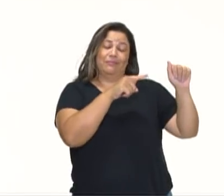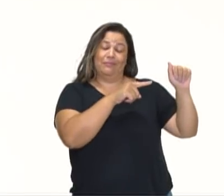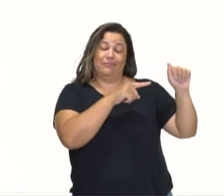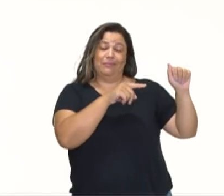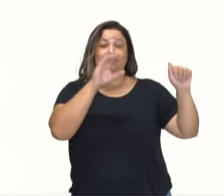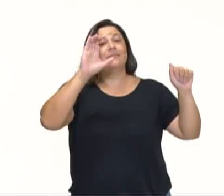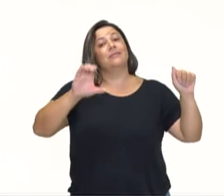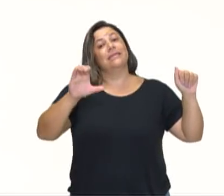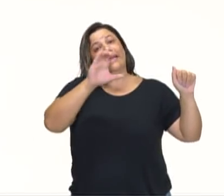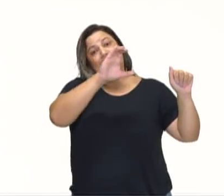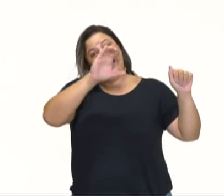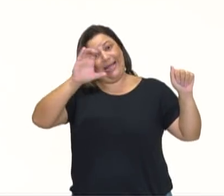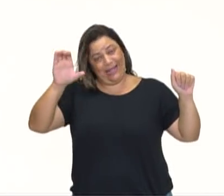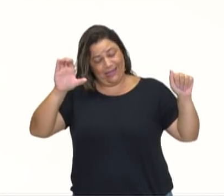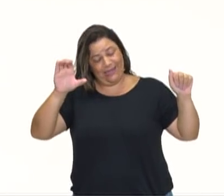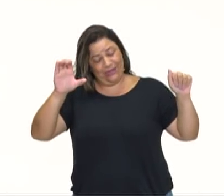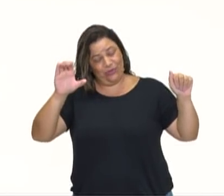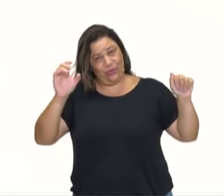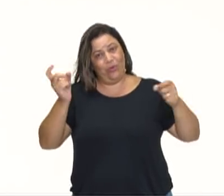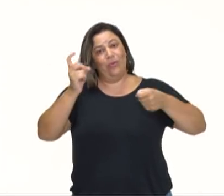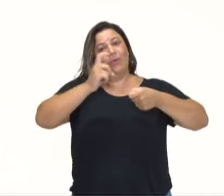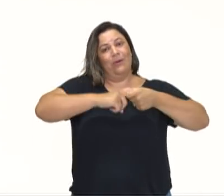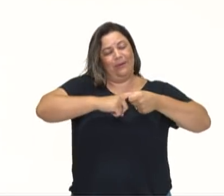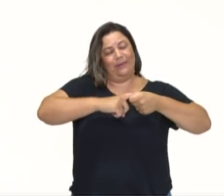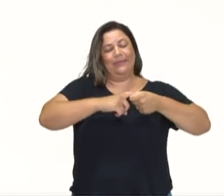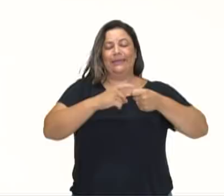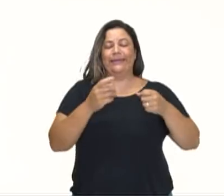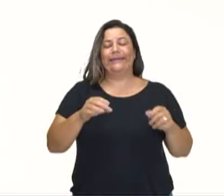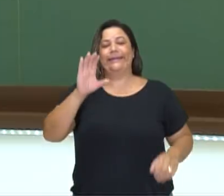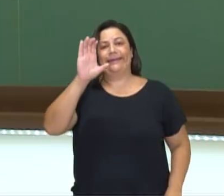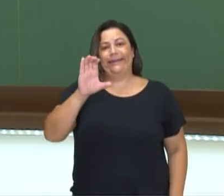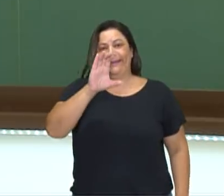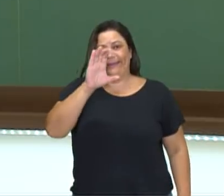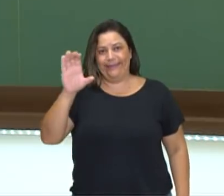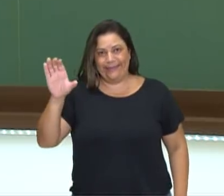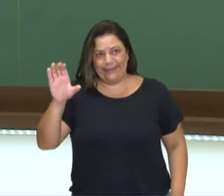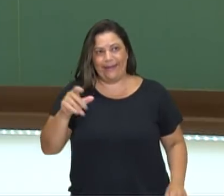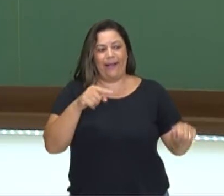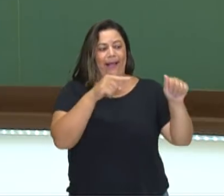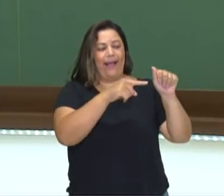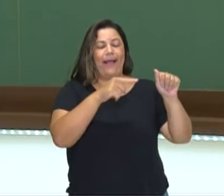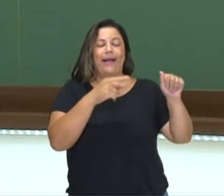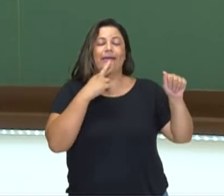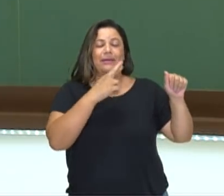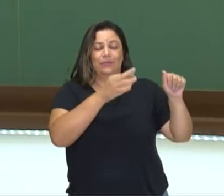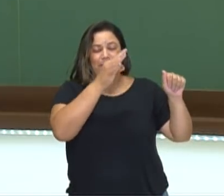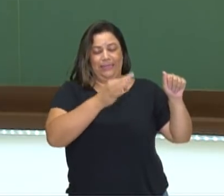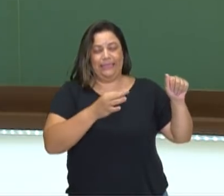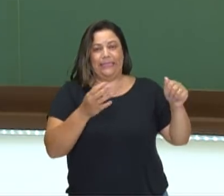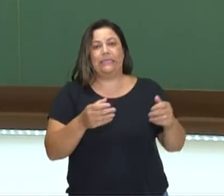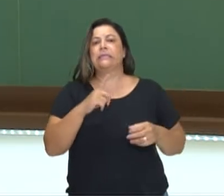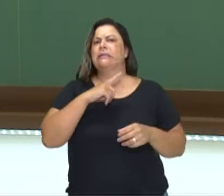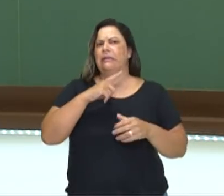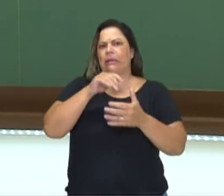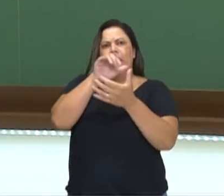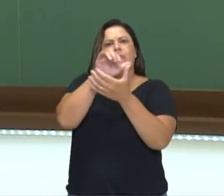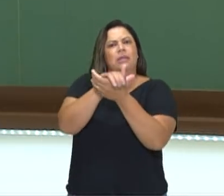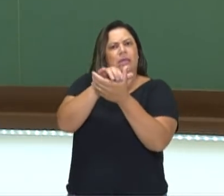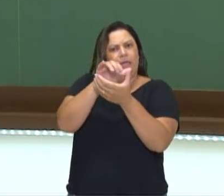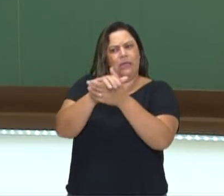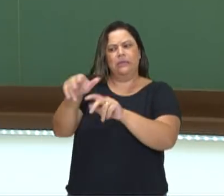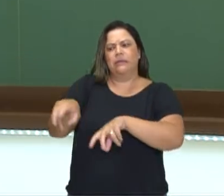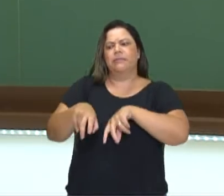resposta correta é: a festa junina está ligada à religiosidade católica. católica, inclusive tem casamento caipira nas festas juninas